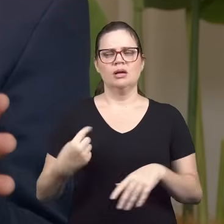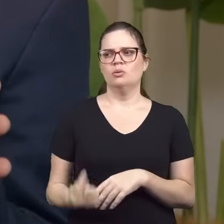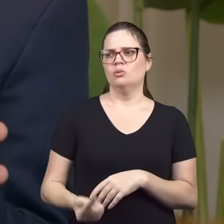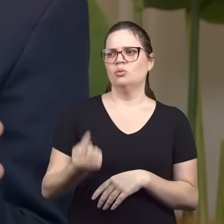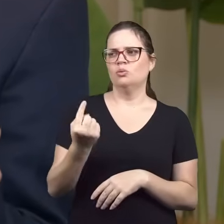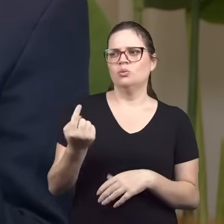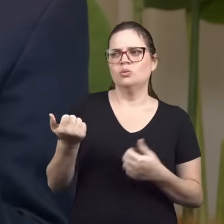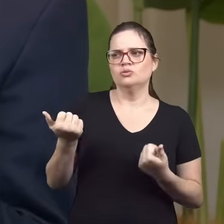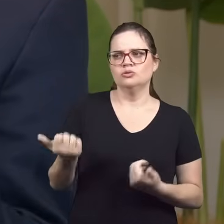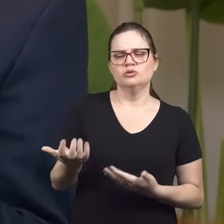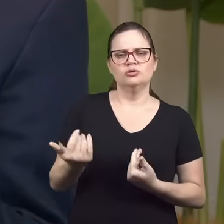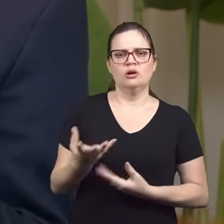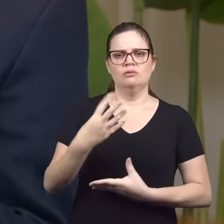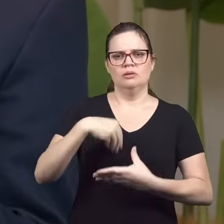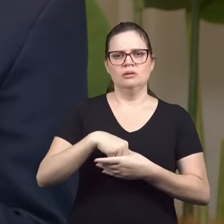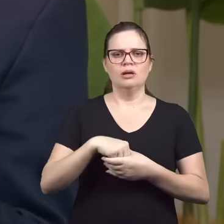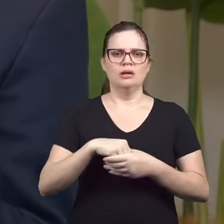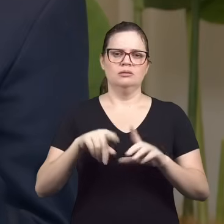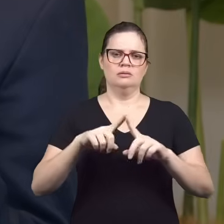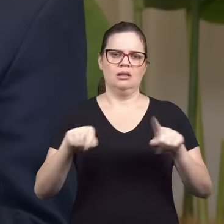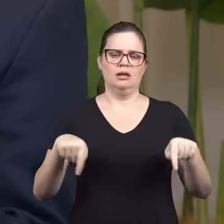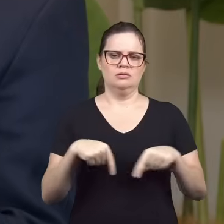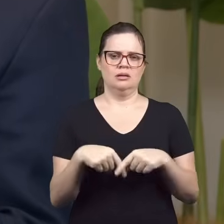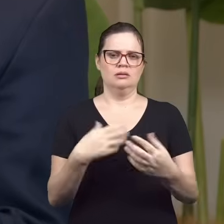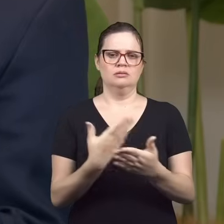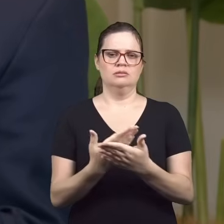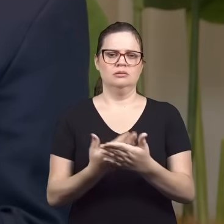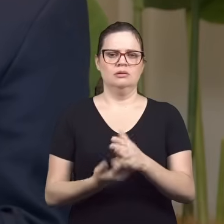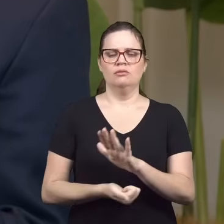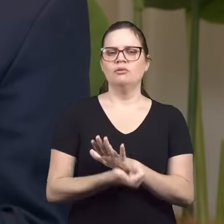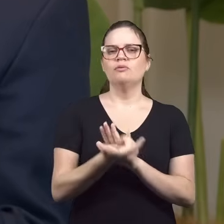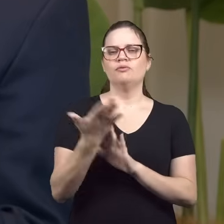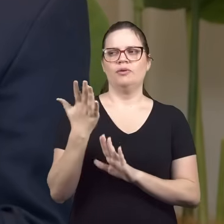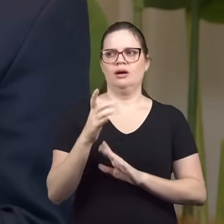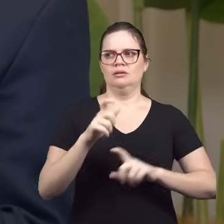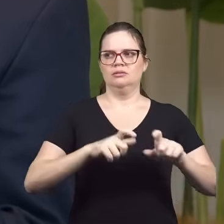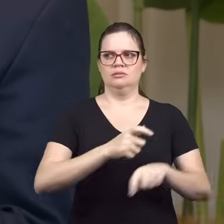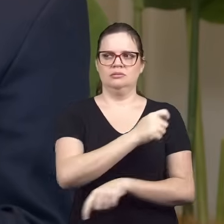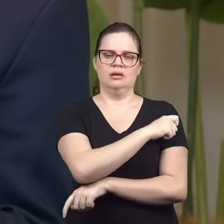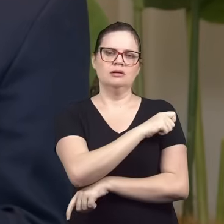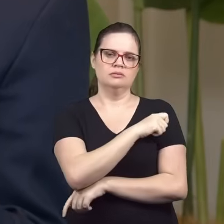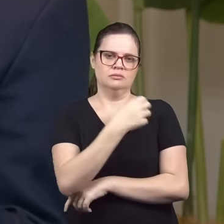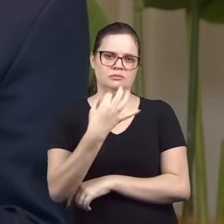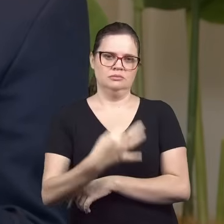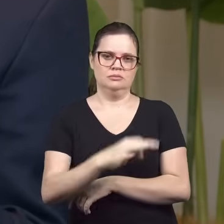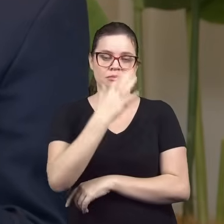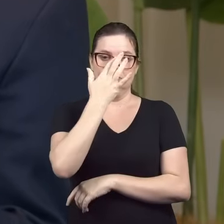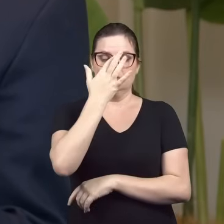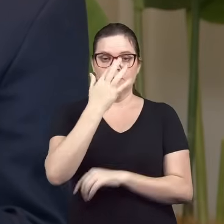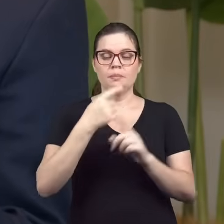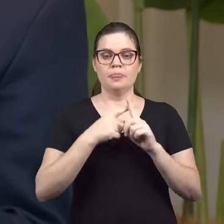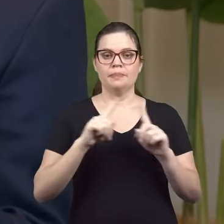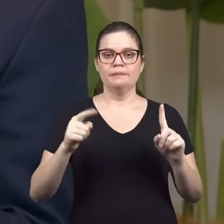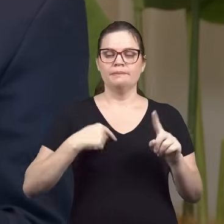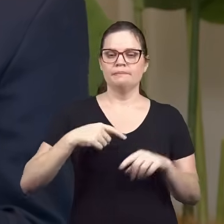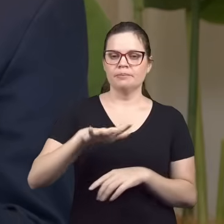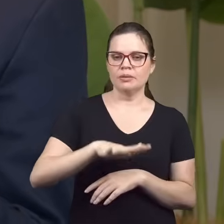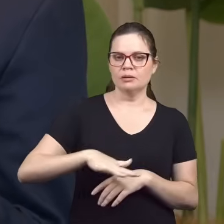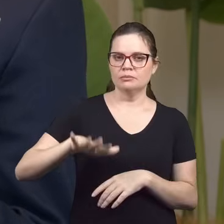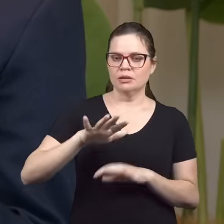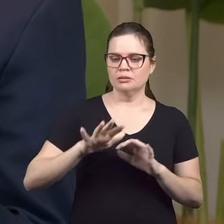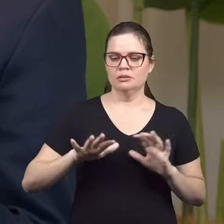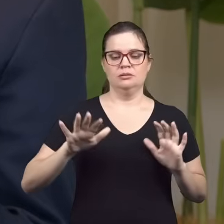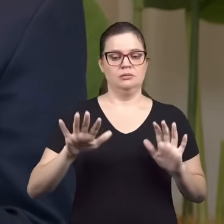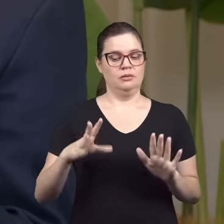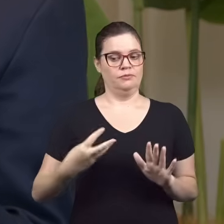jovem só dentro de uma sala de aula de muitas pessoas, né? Mas, mesmo em um ambiente assim, num